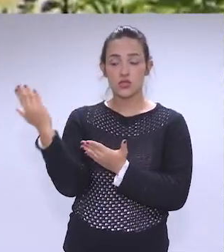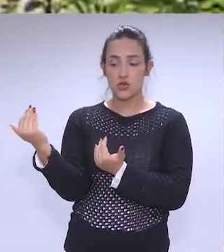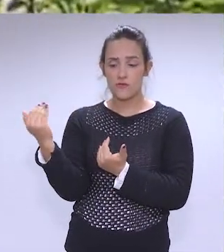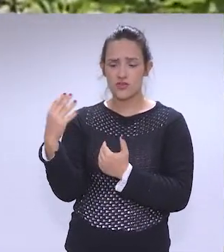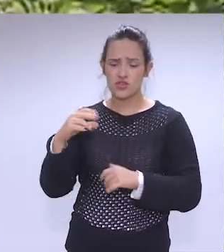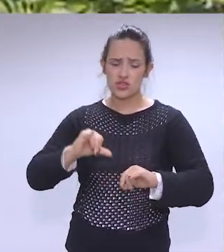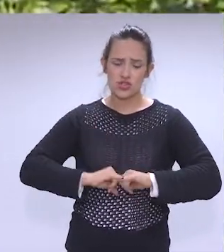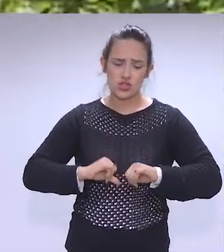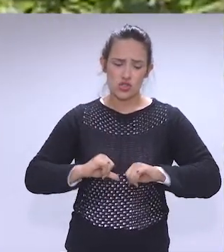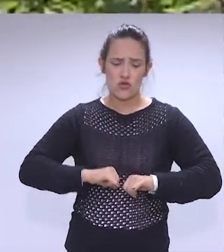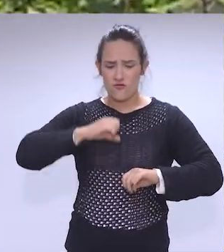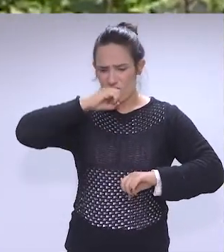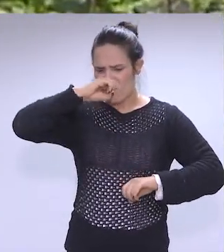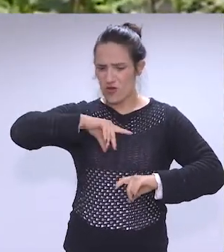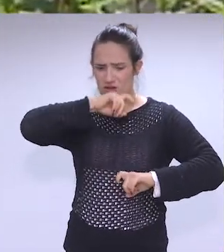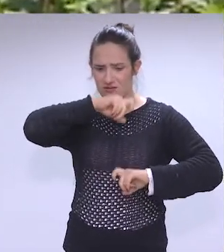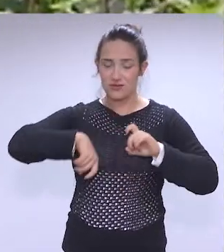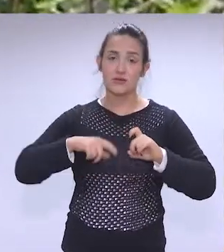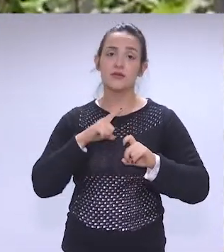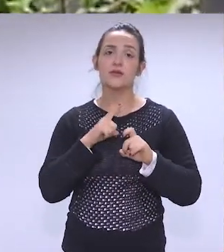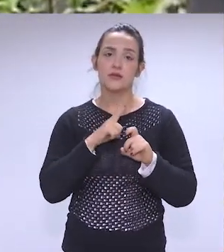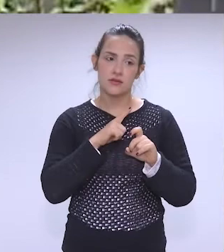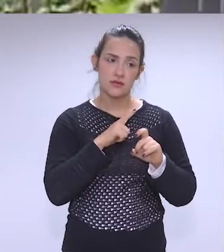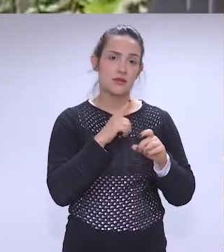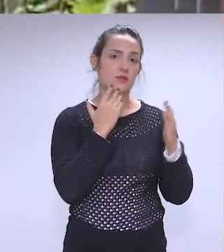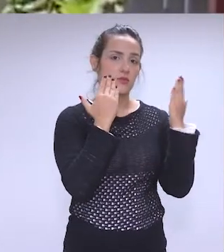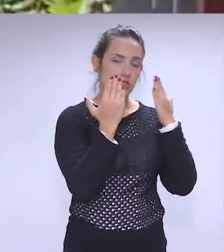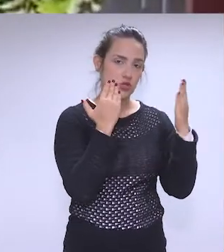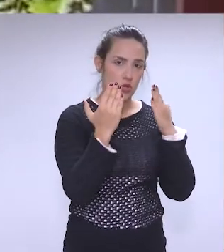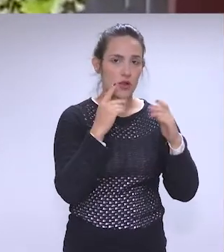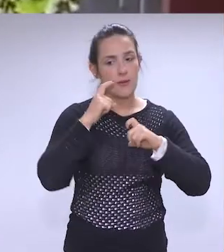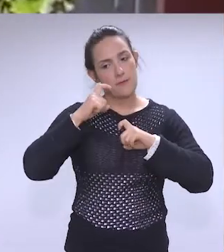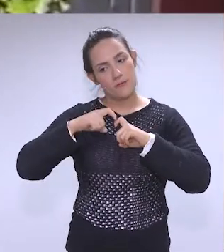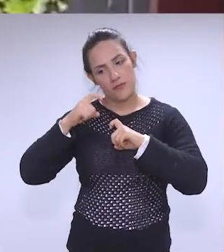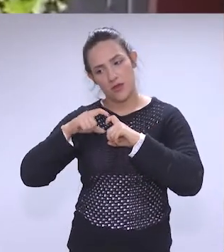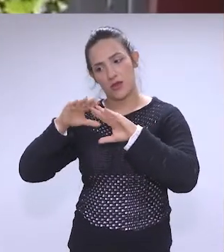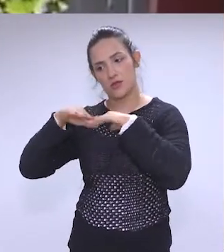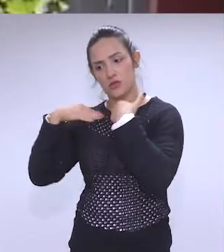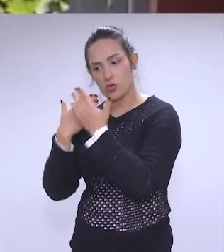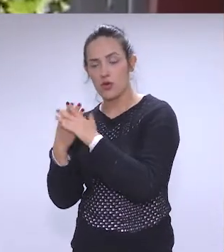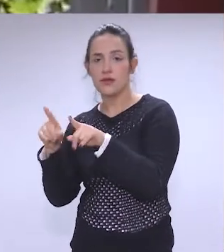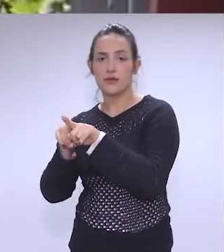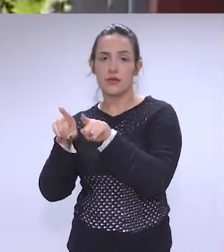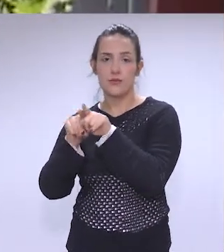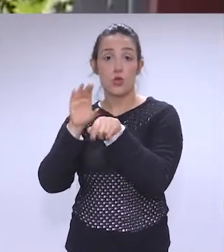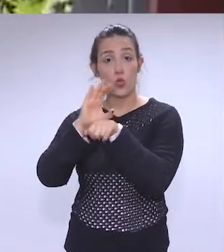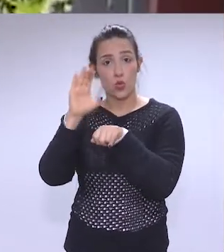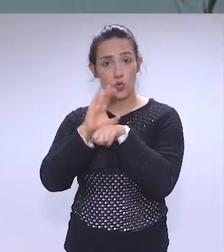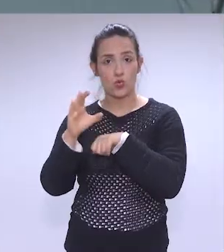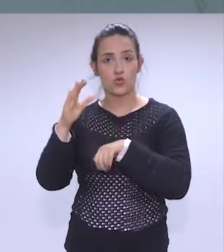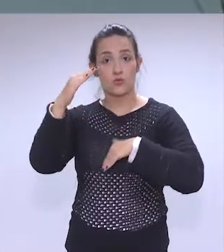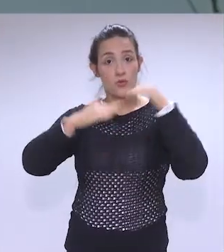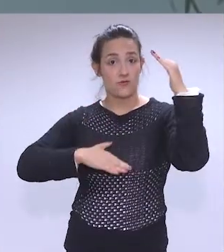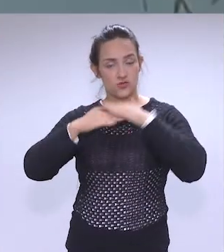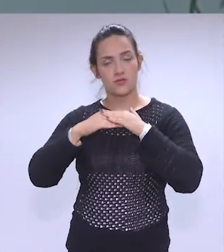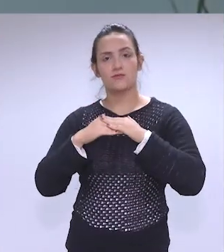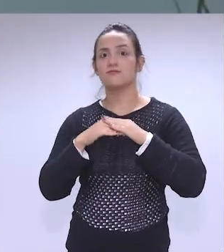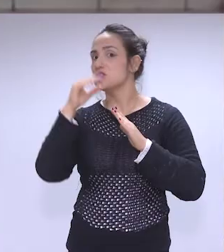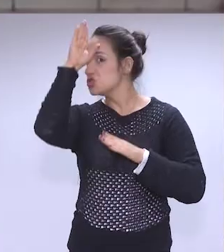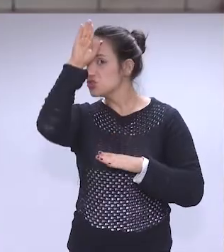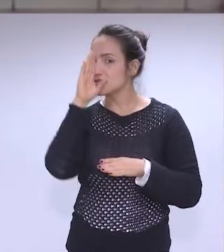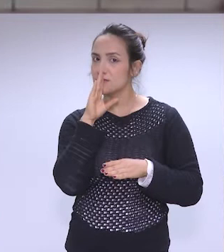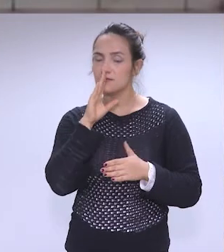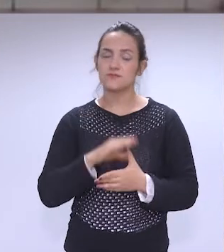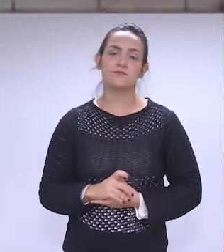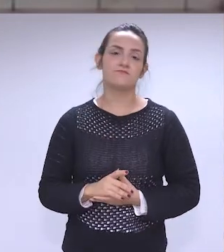sexual ganham acompanhamento de terapeutas, médicos, escola e cursos profissionalizantes. Tudo de graça.